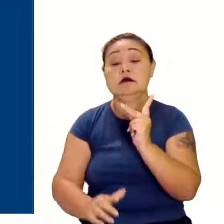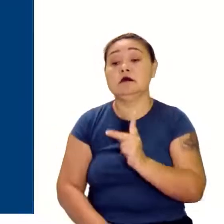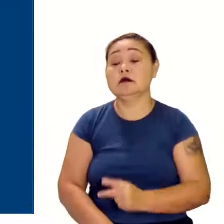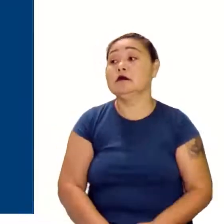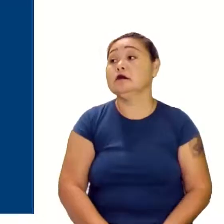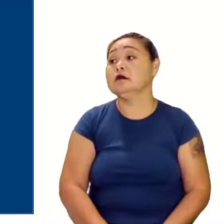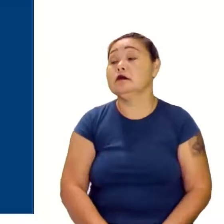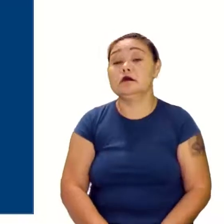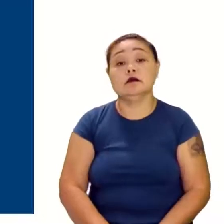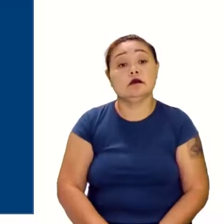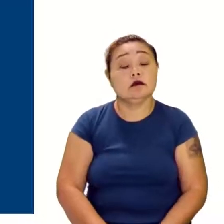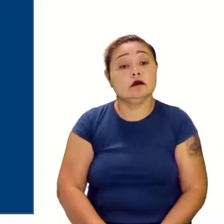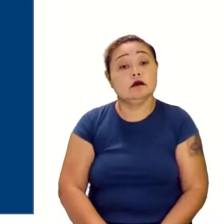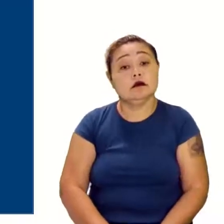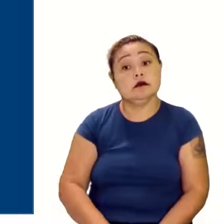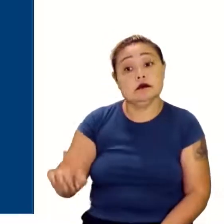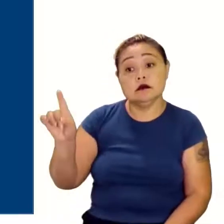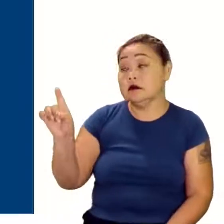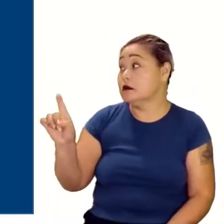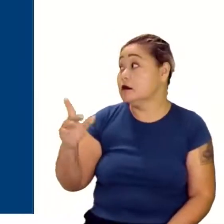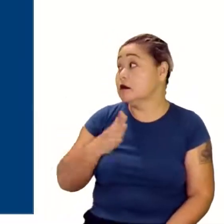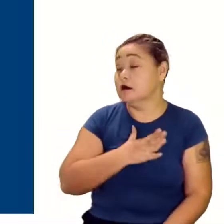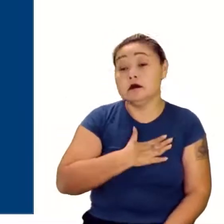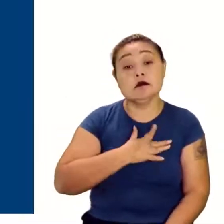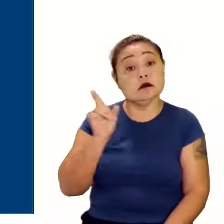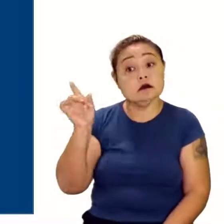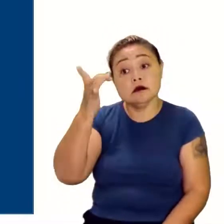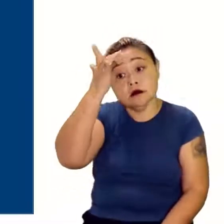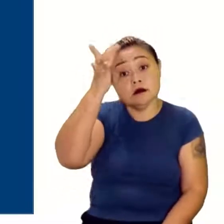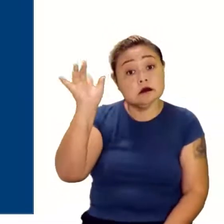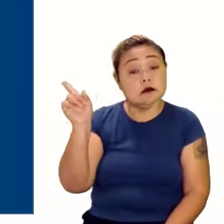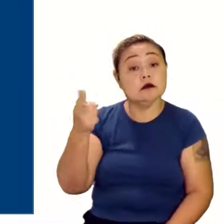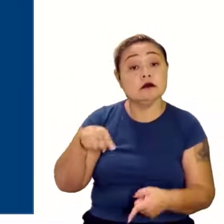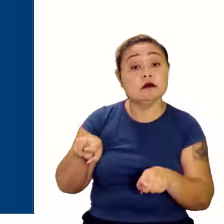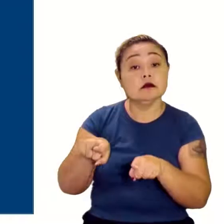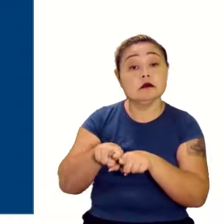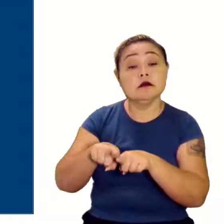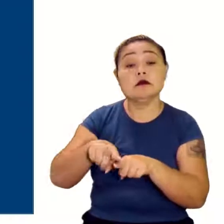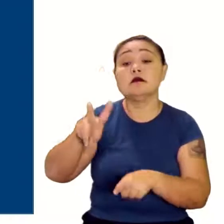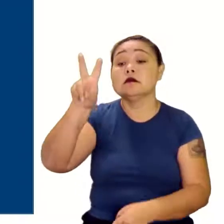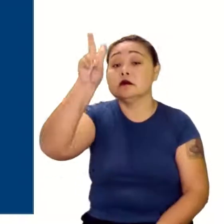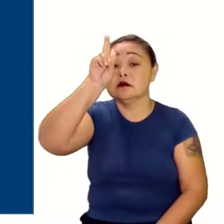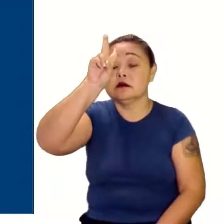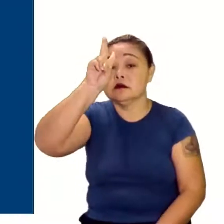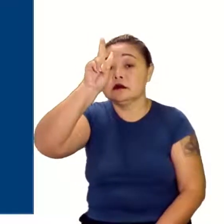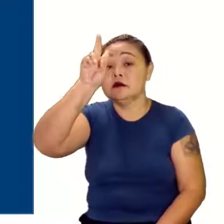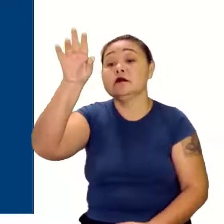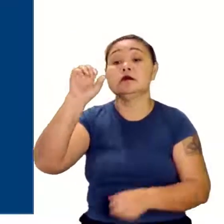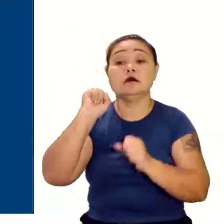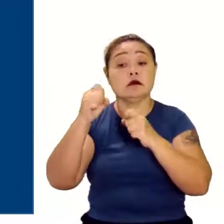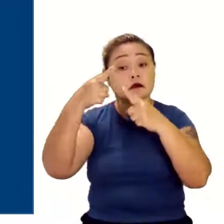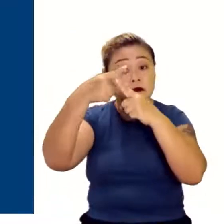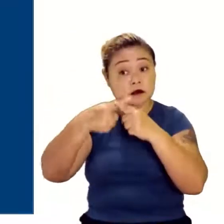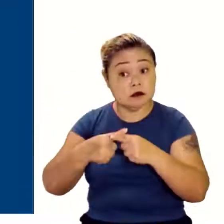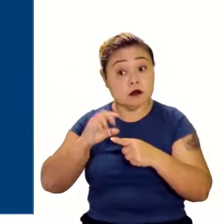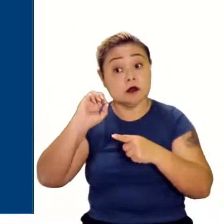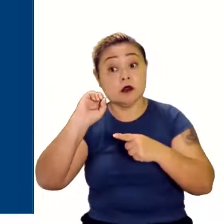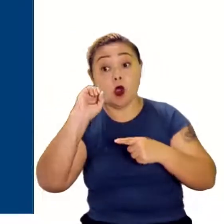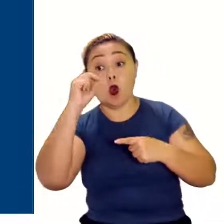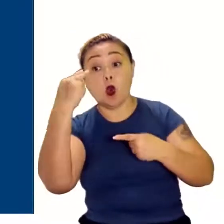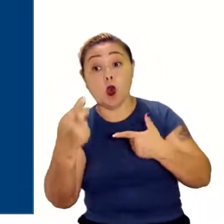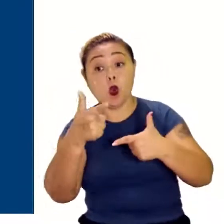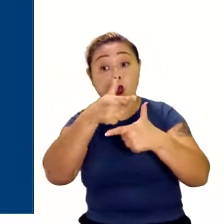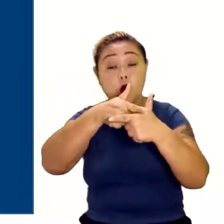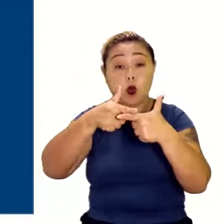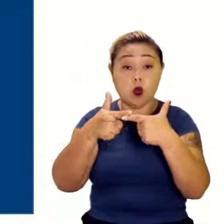a 7. Gostei. E essa aí tá fácil também. Tá bem fácil. Lembrando que a gente pode multiplicar ou dividir